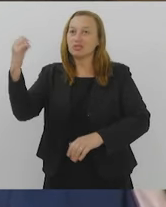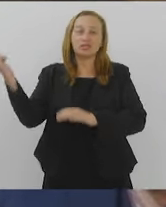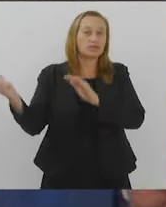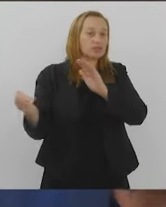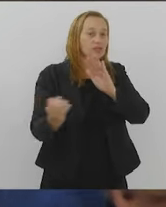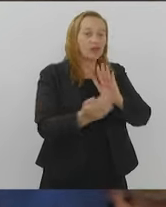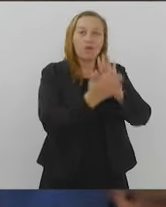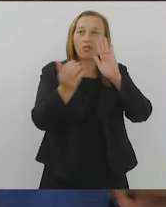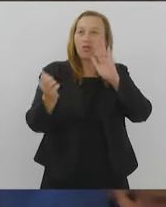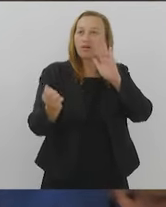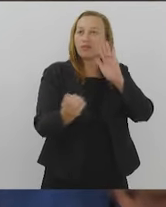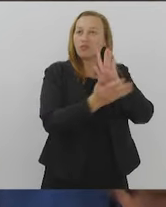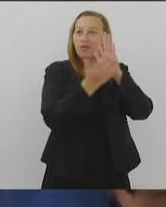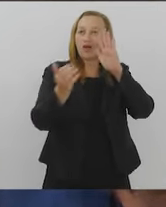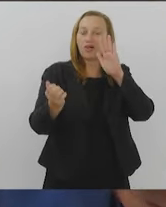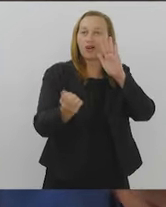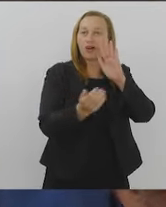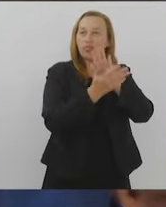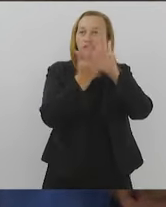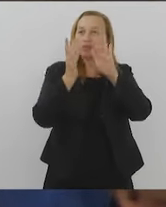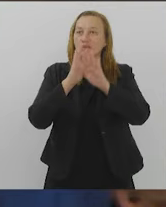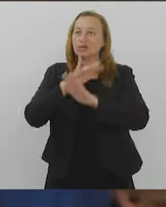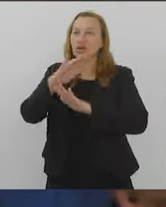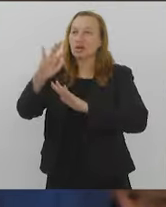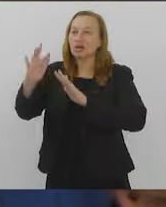louvemos ao nosso